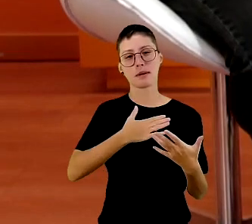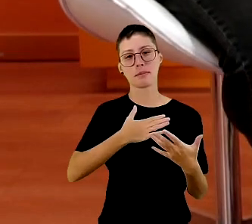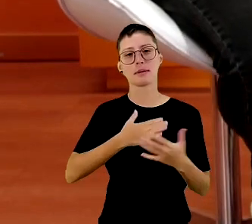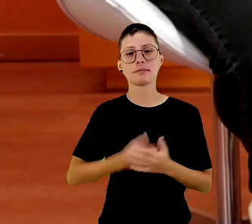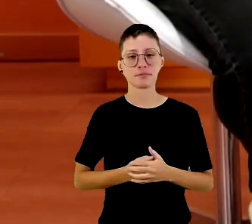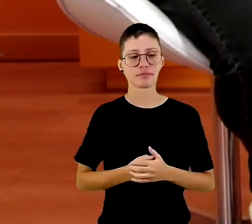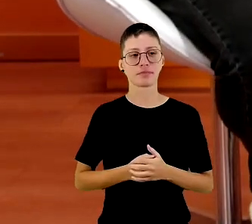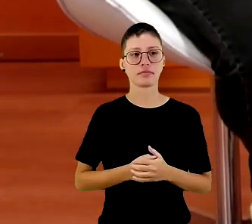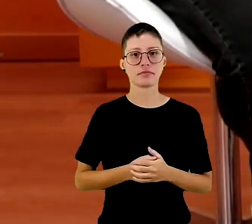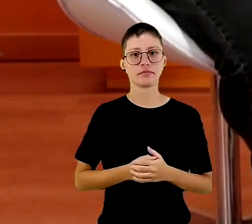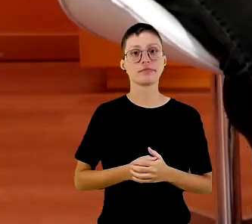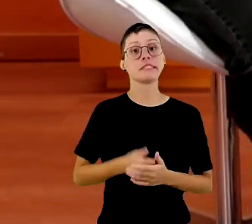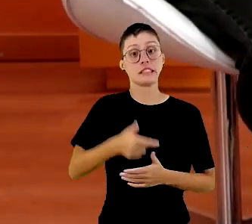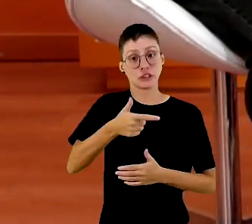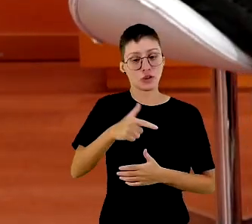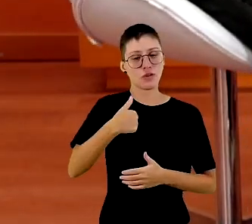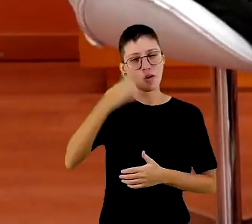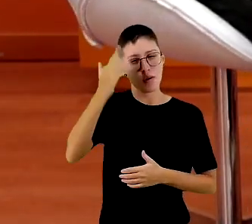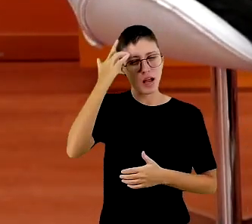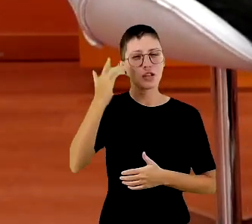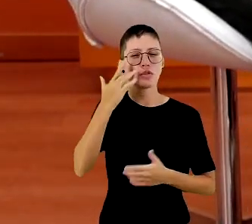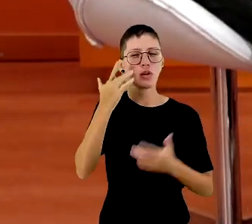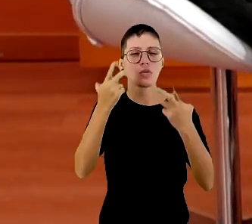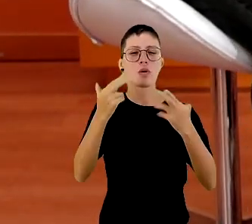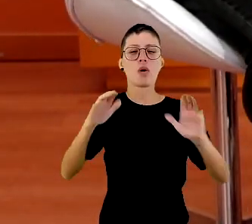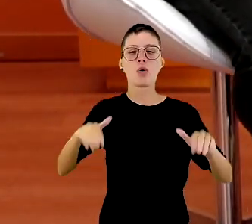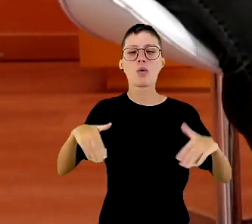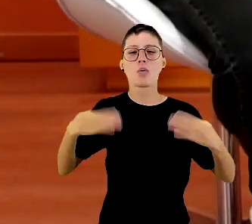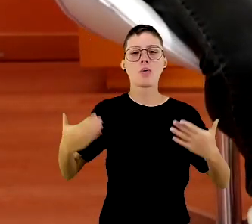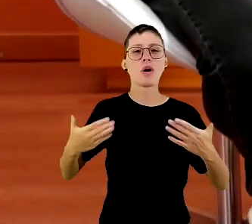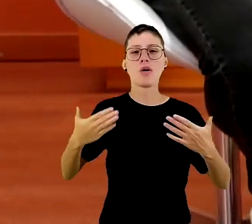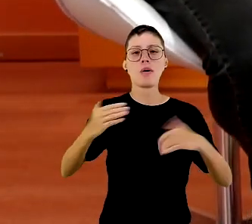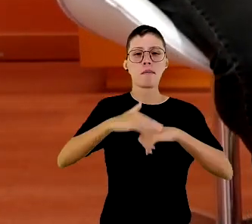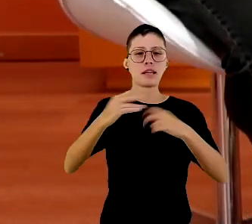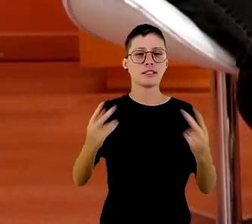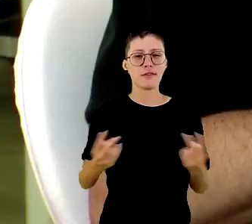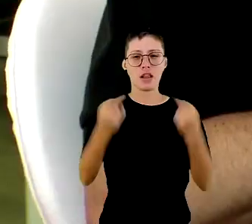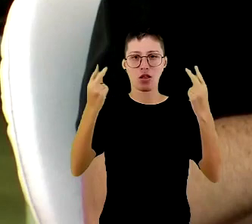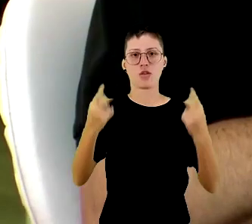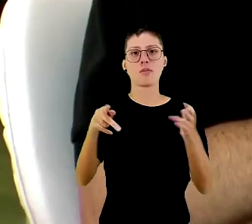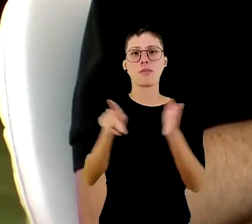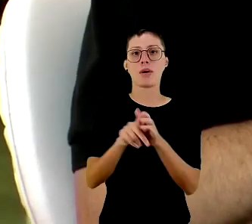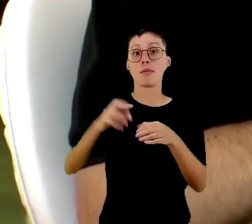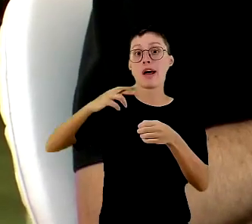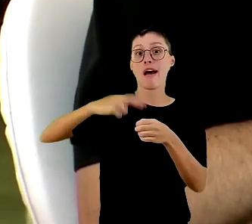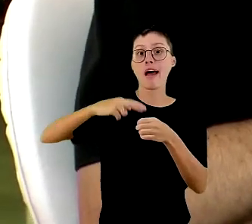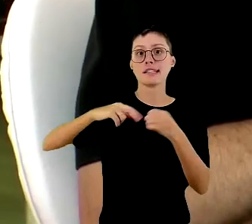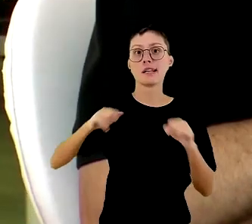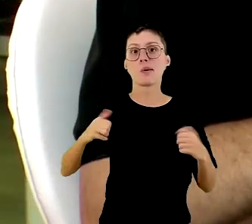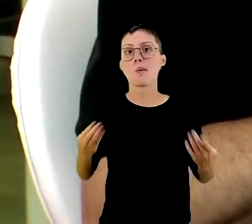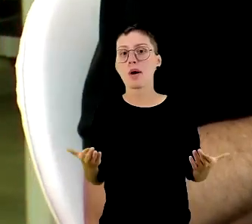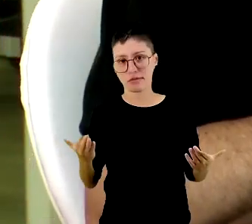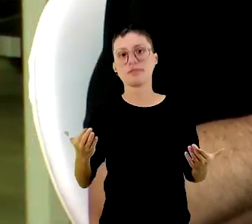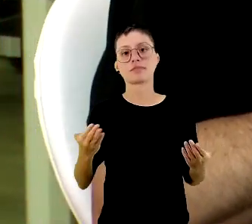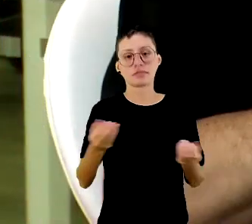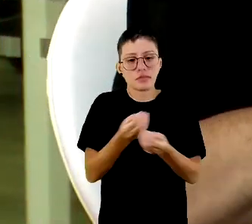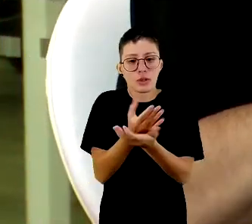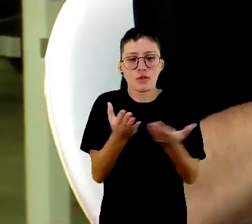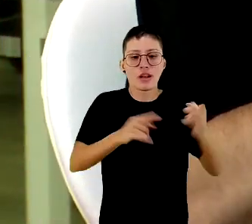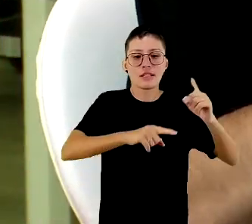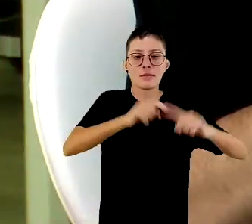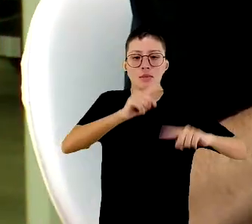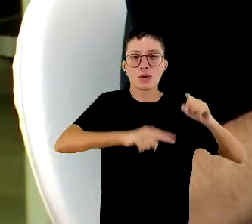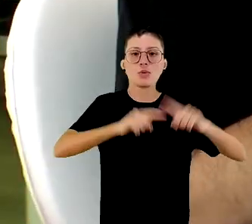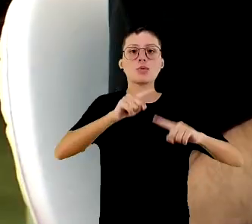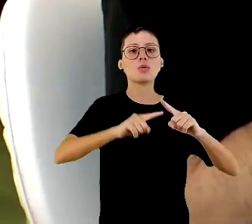De novo, acho que qual é o grande valor da Raizen? Né? A gente oferecer um produto para o cliente que seja um